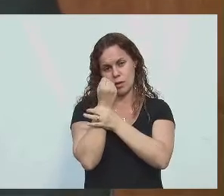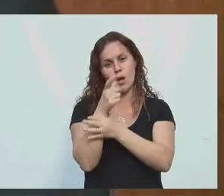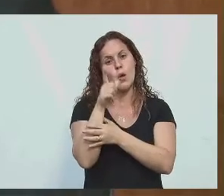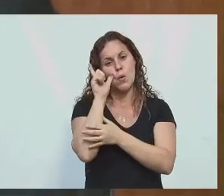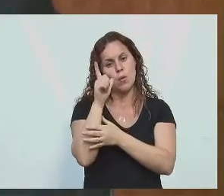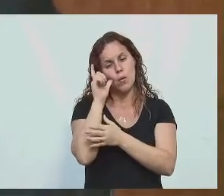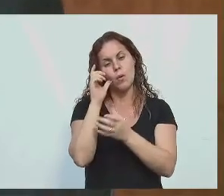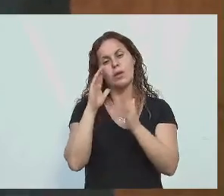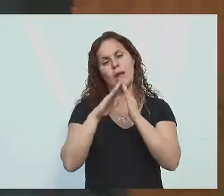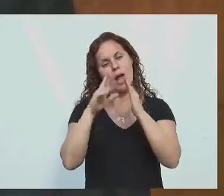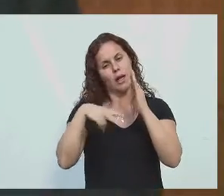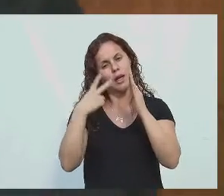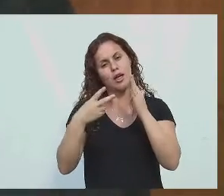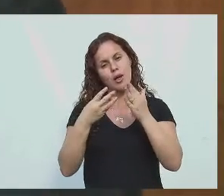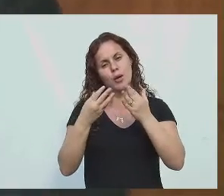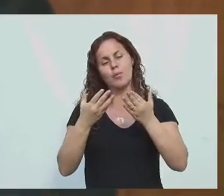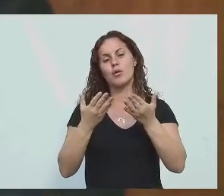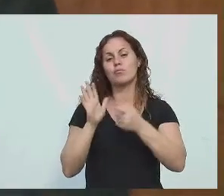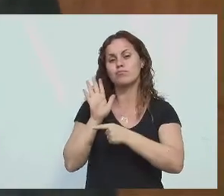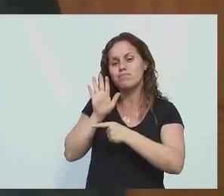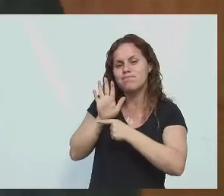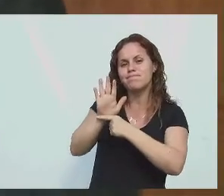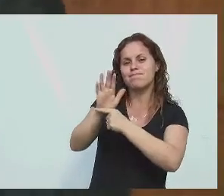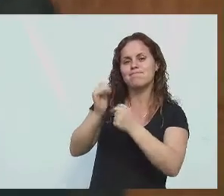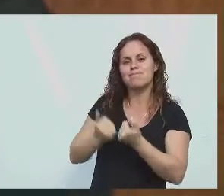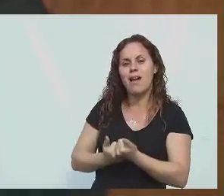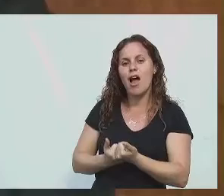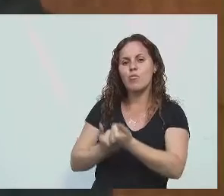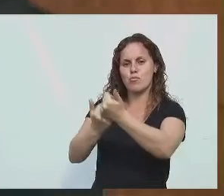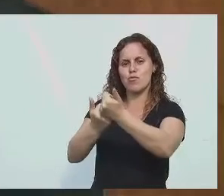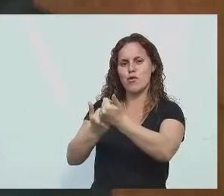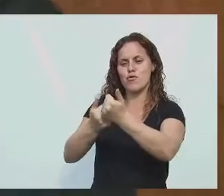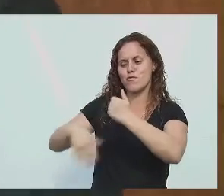a Câmara deu a sua contribuição em relação a isso, porque as